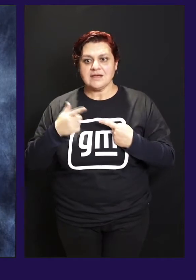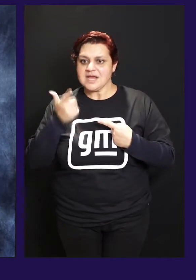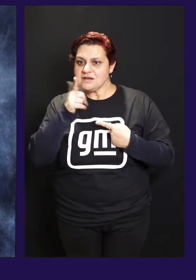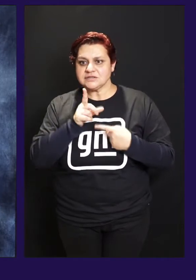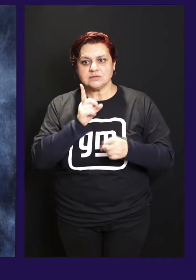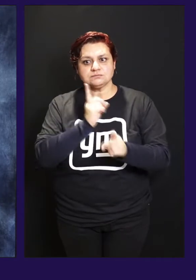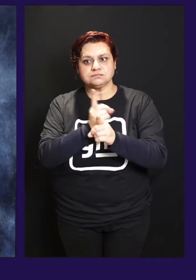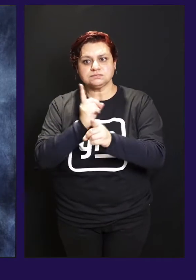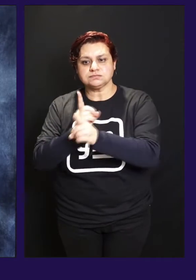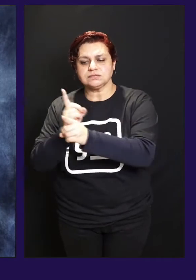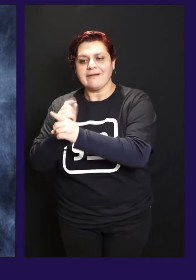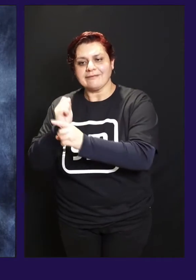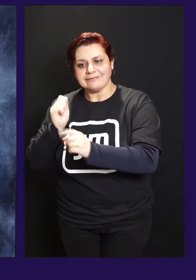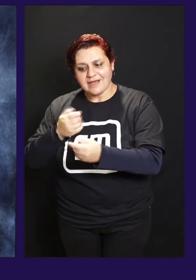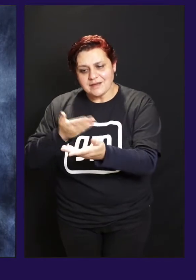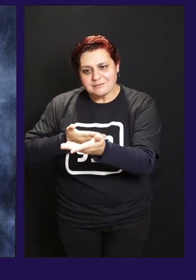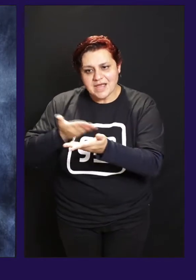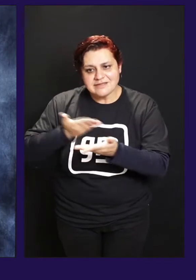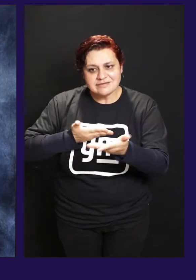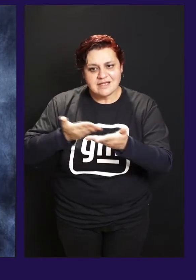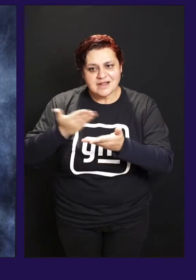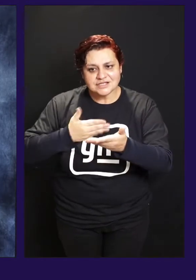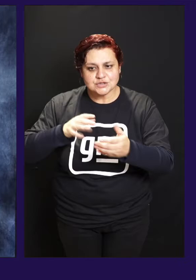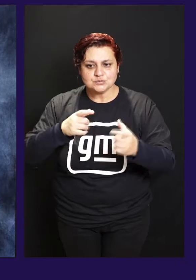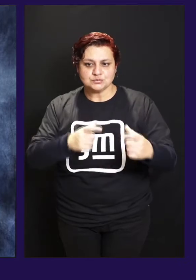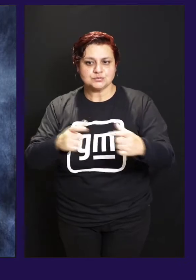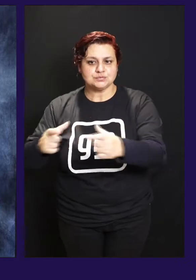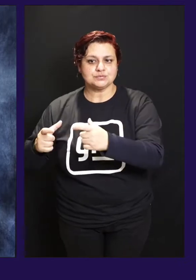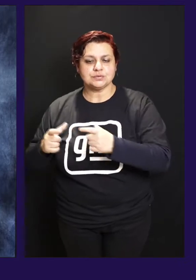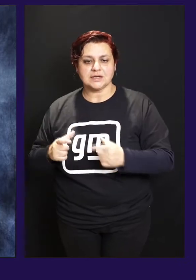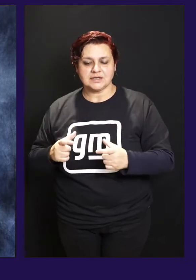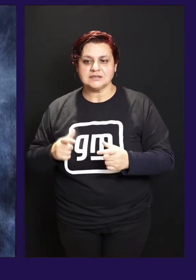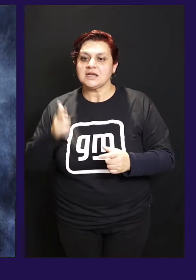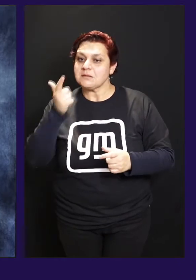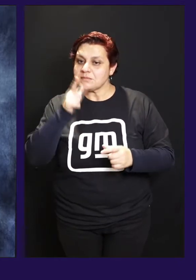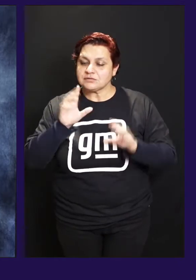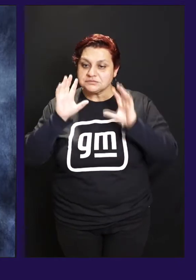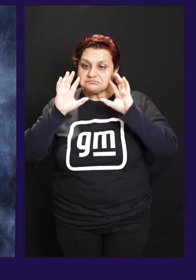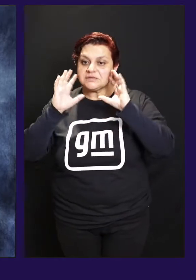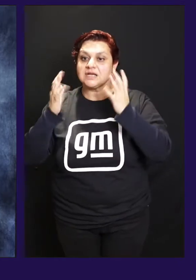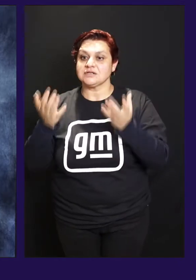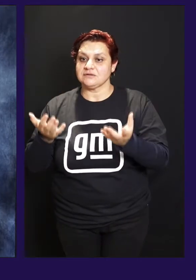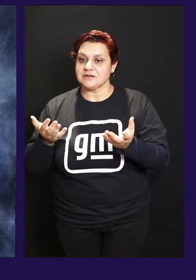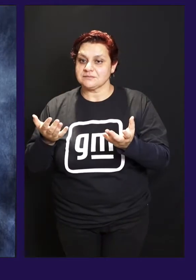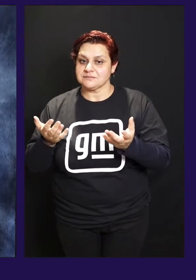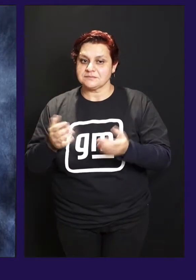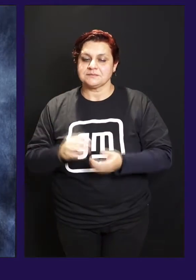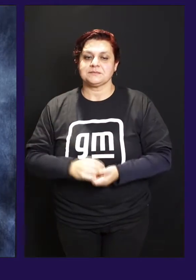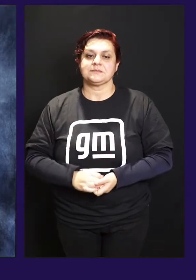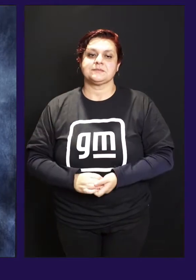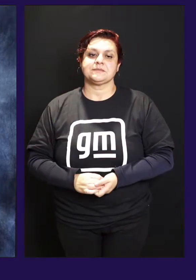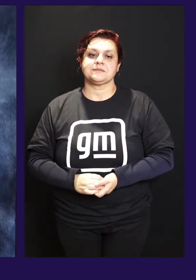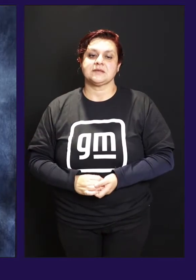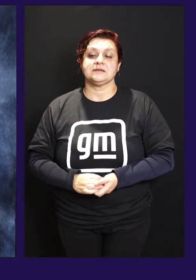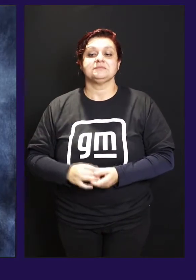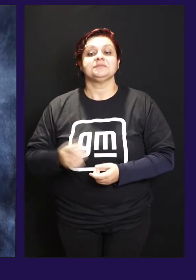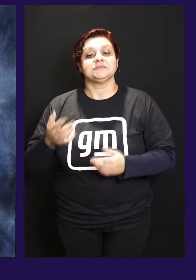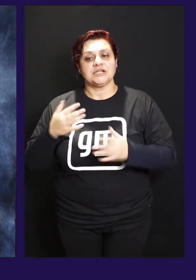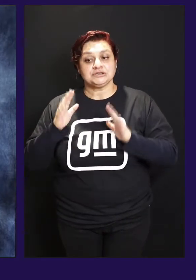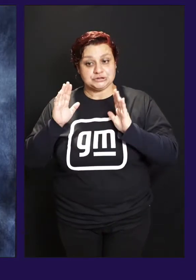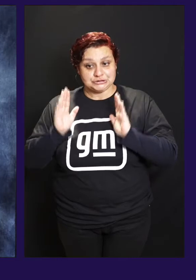uma criança. Esse conceito também existe no mundo digital. A gente chama esse conceito de design inclusivo. E ele